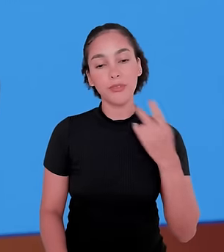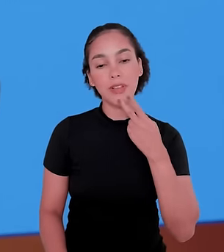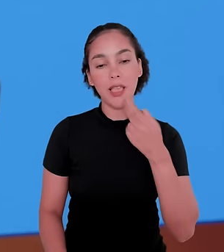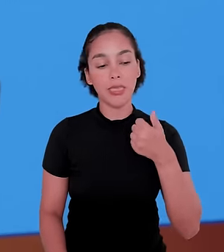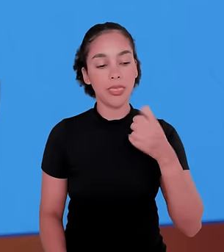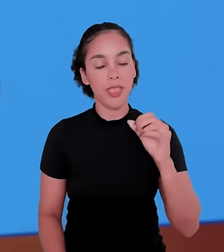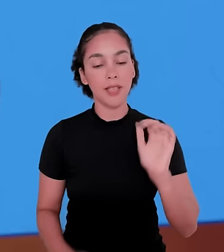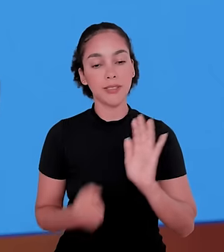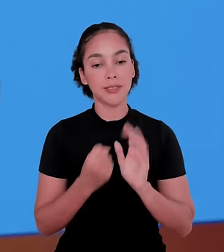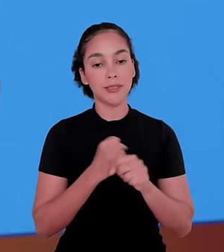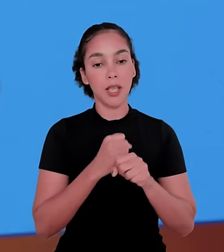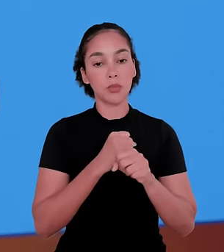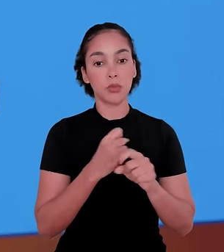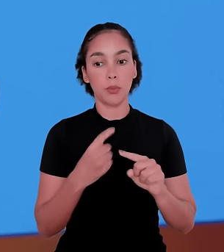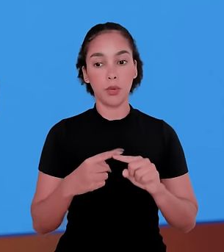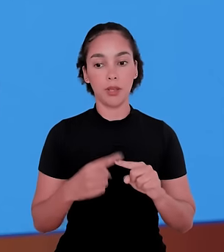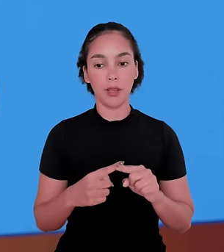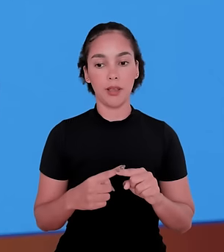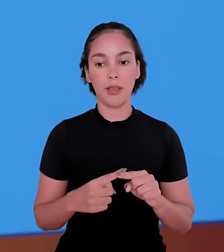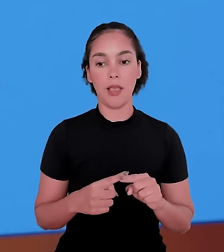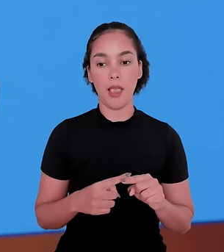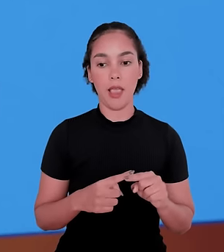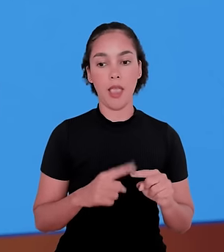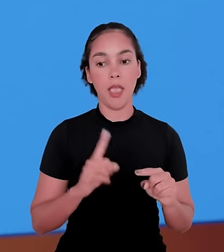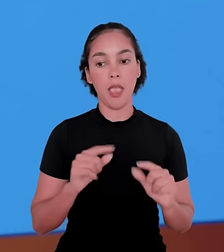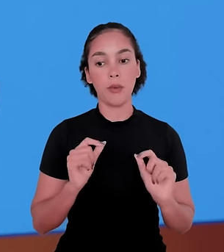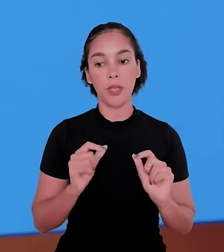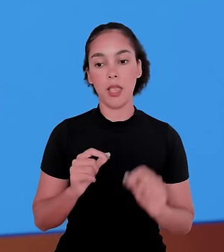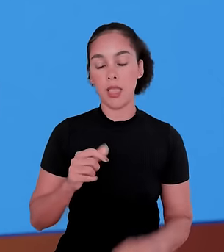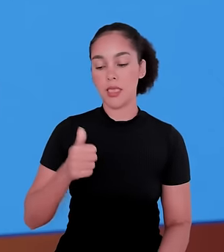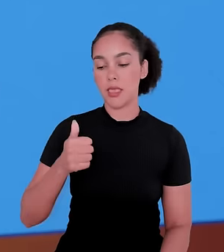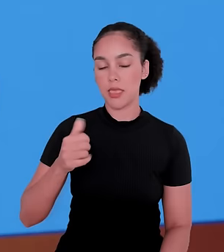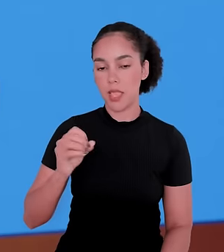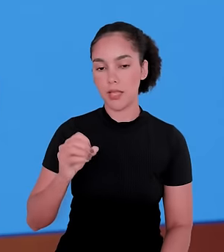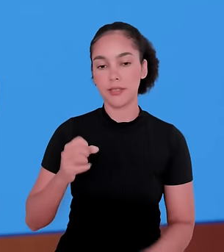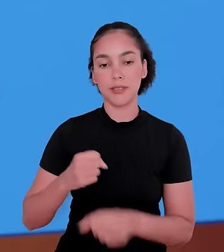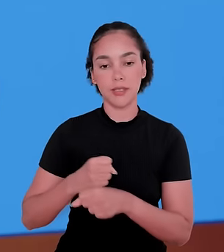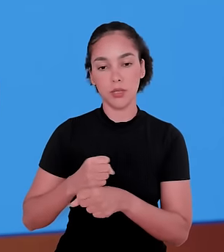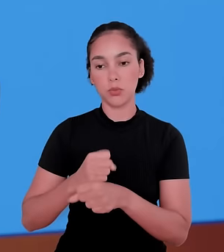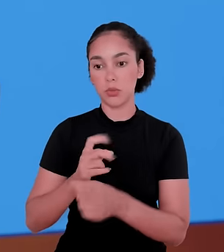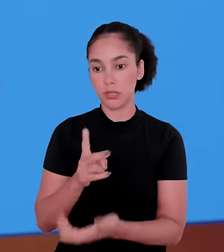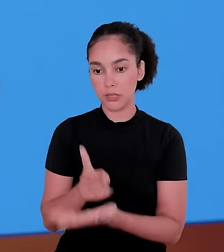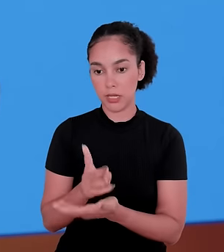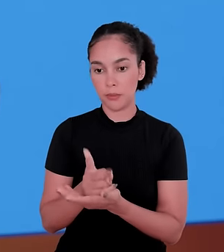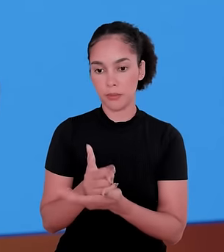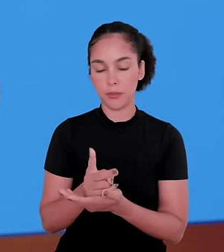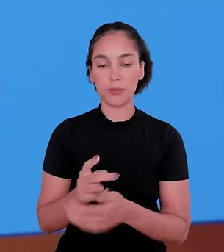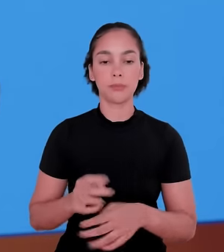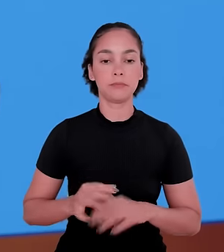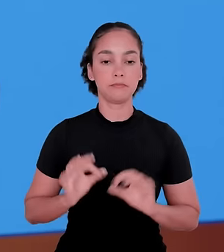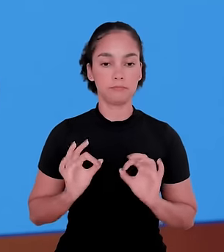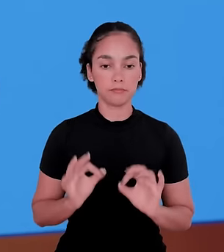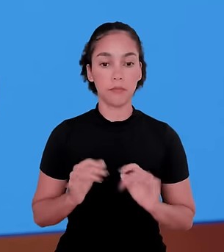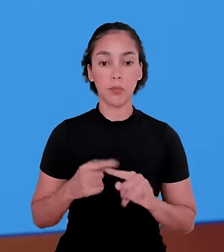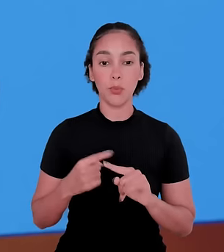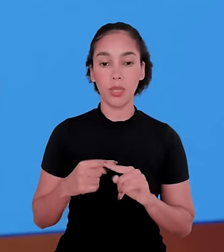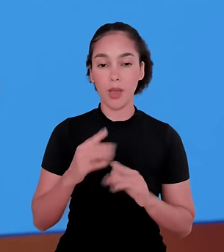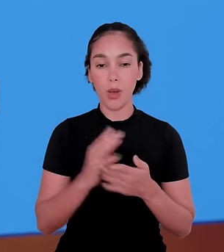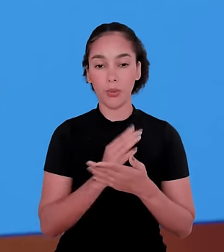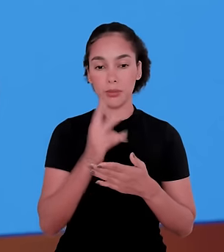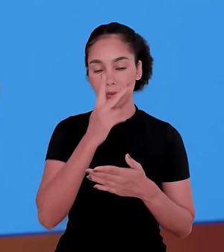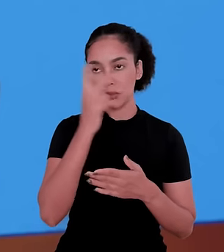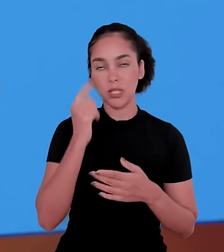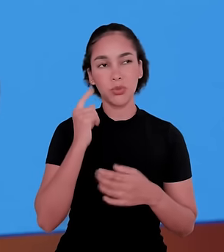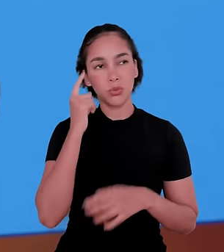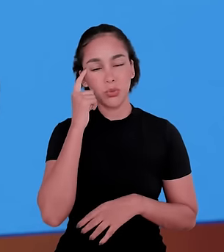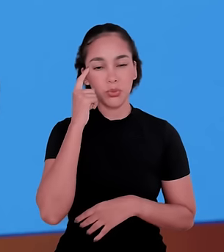porque marca não tem anuidade é decênio 10 anos tá bom isso são algumas dúvidas e alguns erros